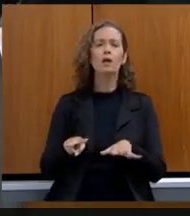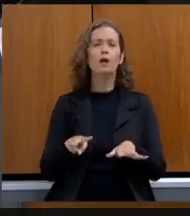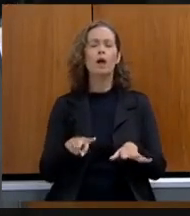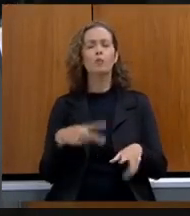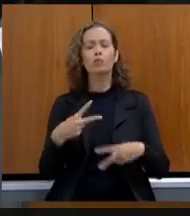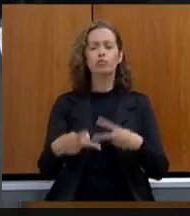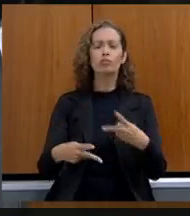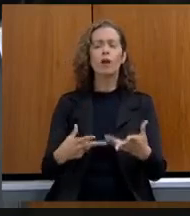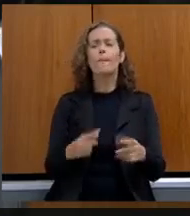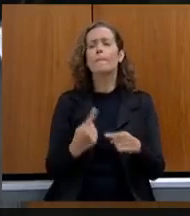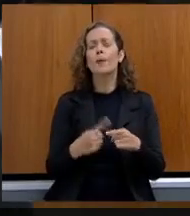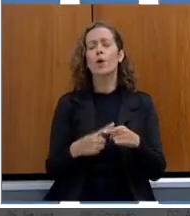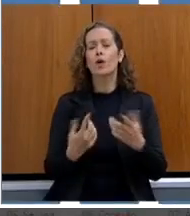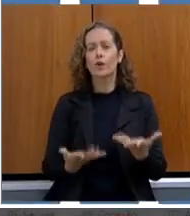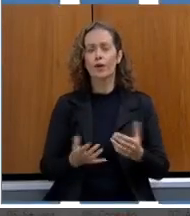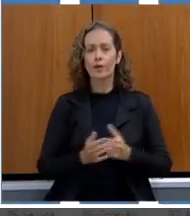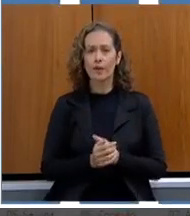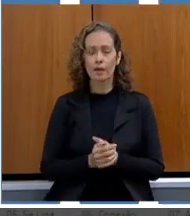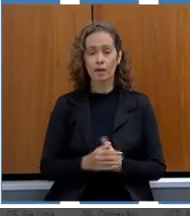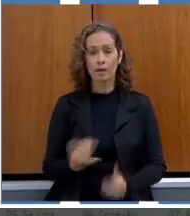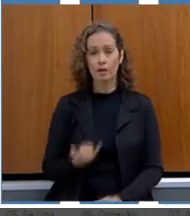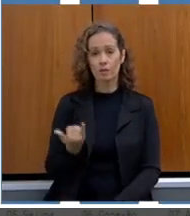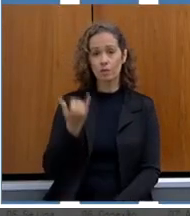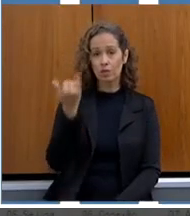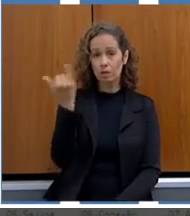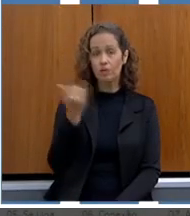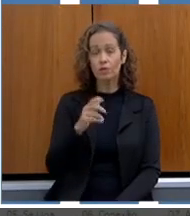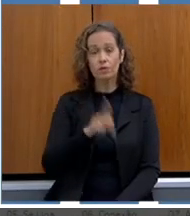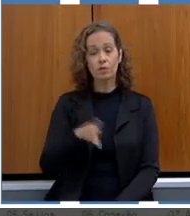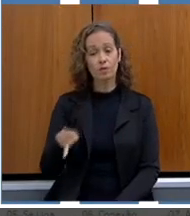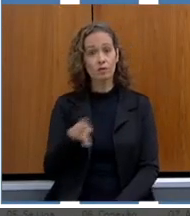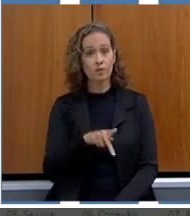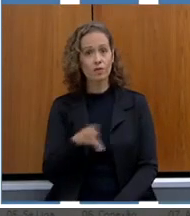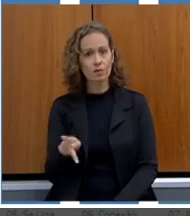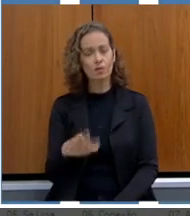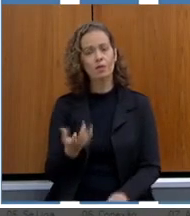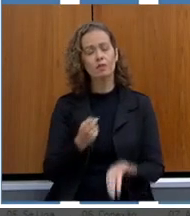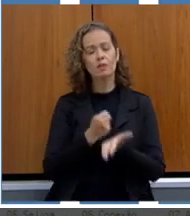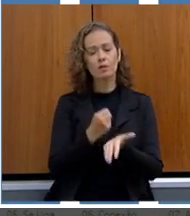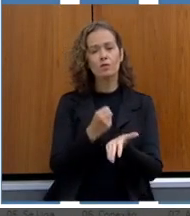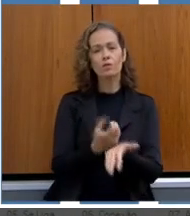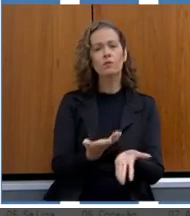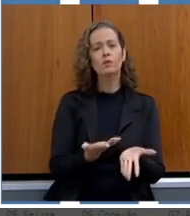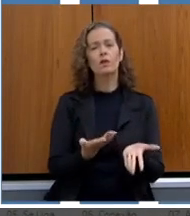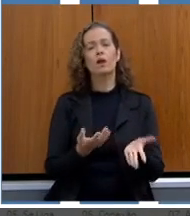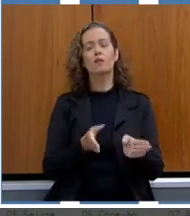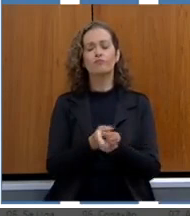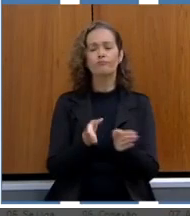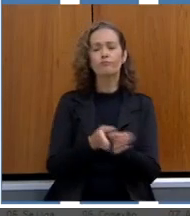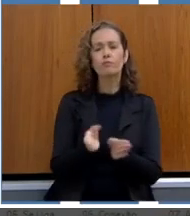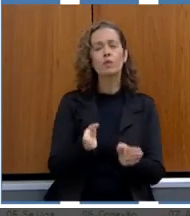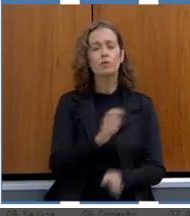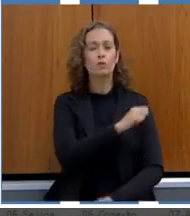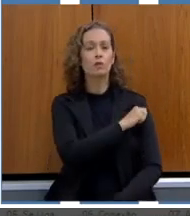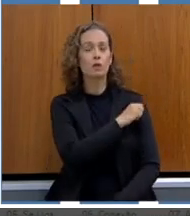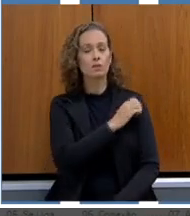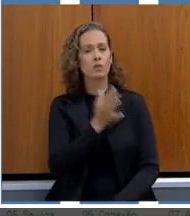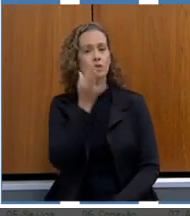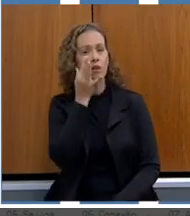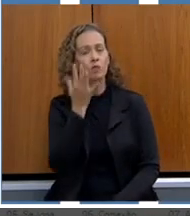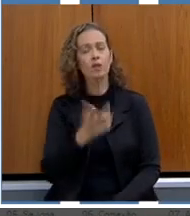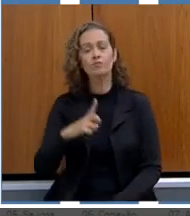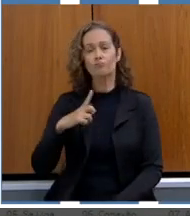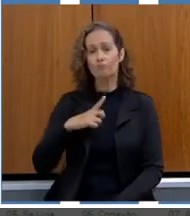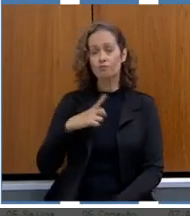importante que os professores atendam né os alunos presencialmente aqueles que optarem pela presença e mantenha uma carga horária de